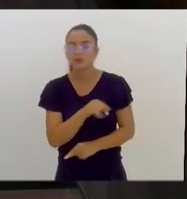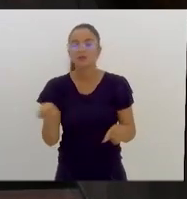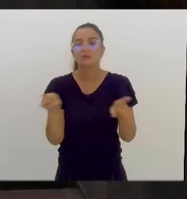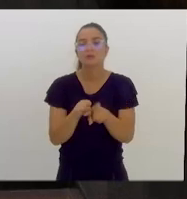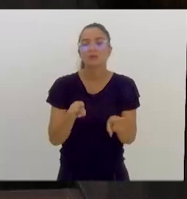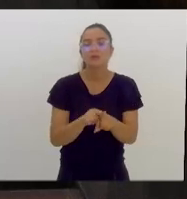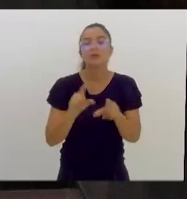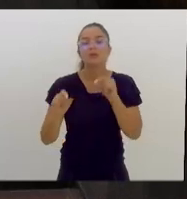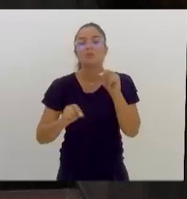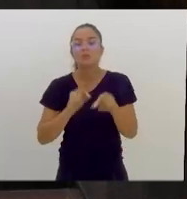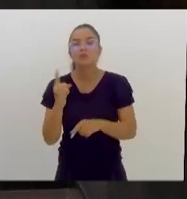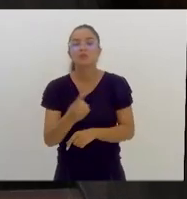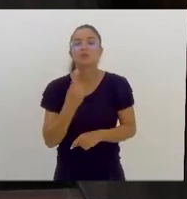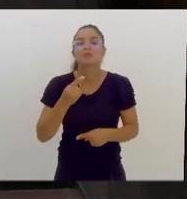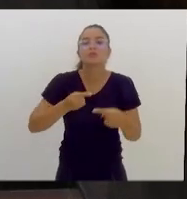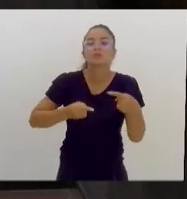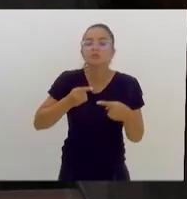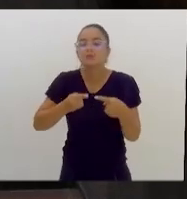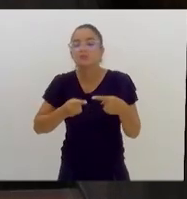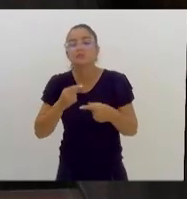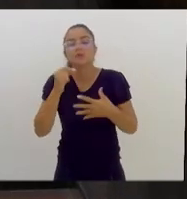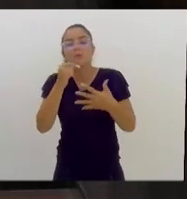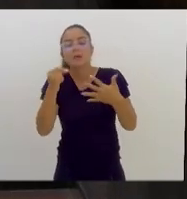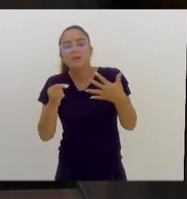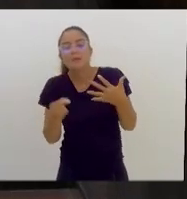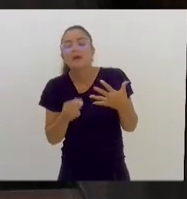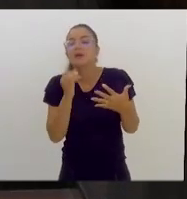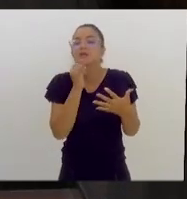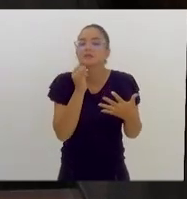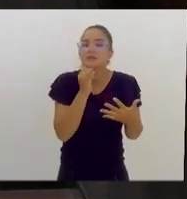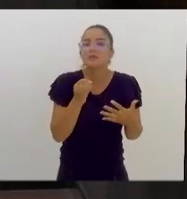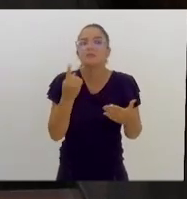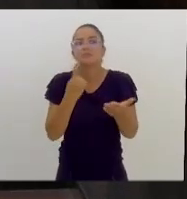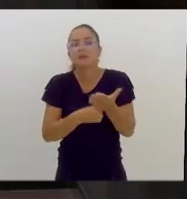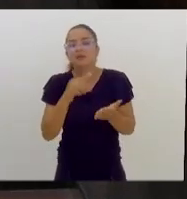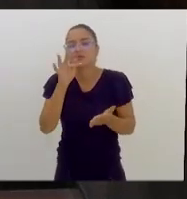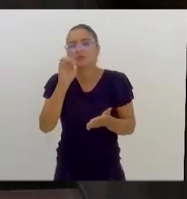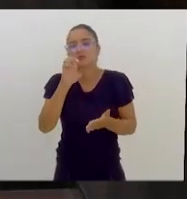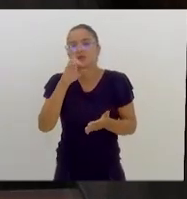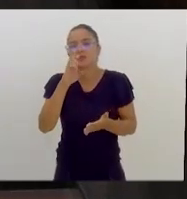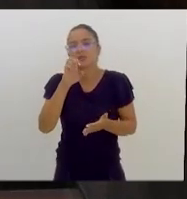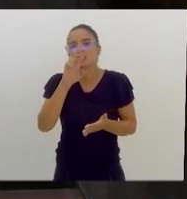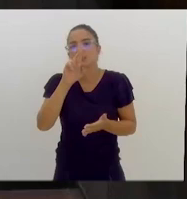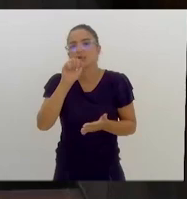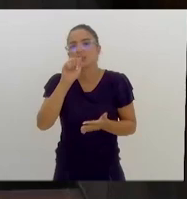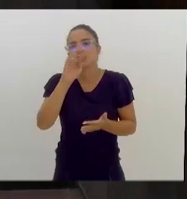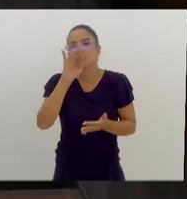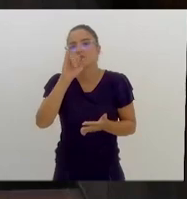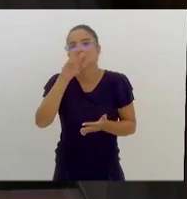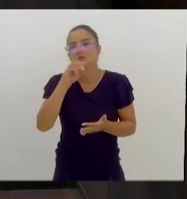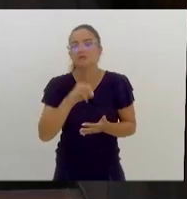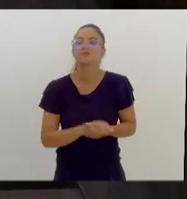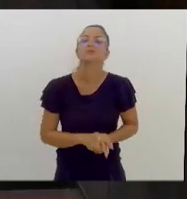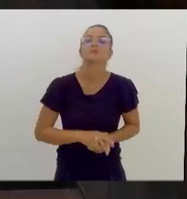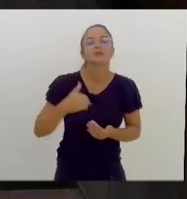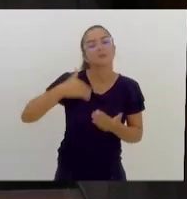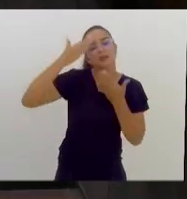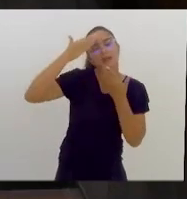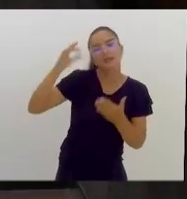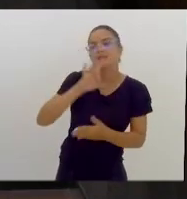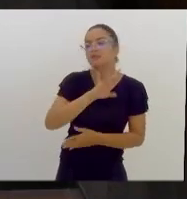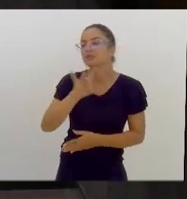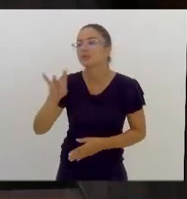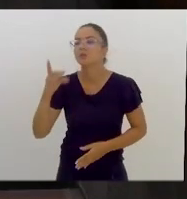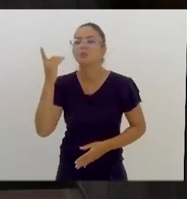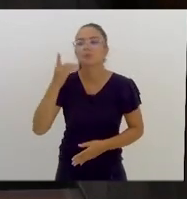possamos discutir aspectos como o do Pacto Federativo no Brasil. Então, agradecer a todos os deputados, a todas